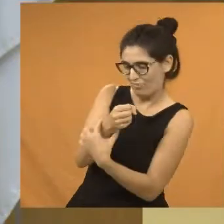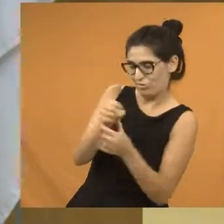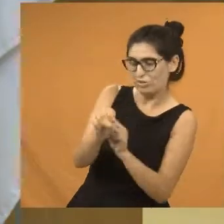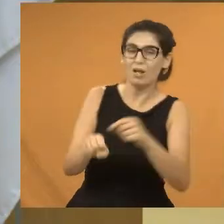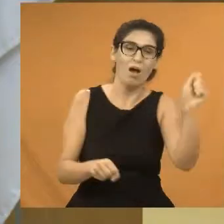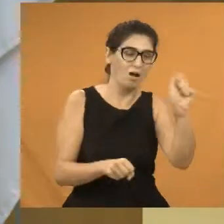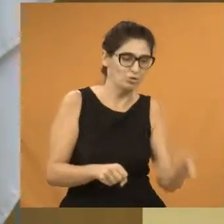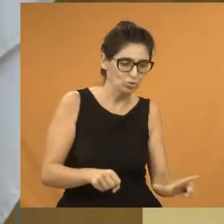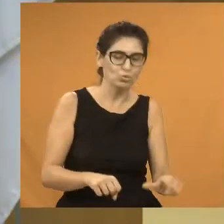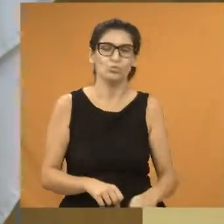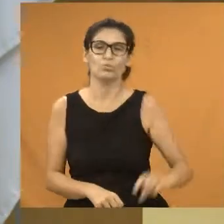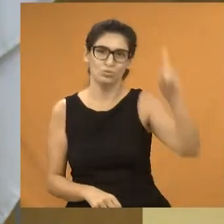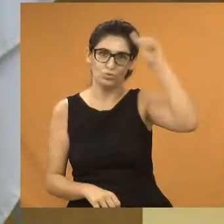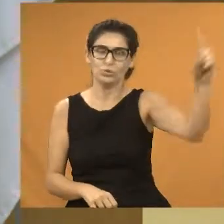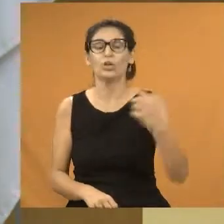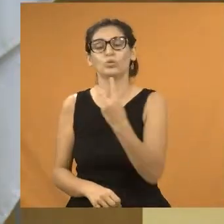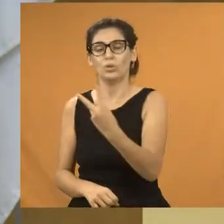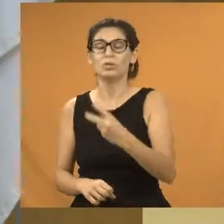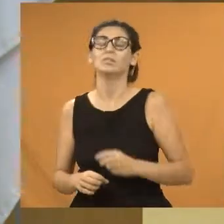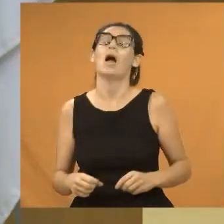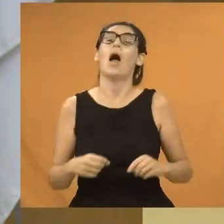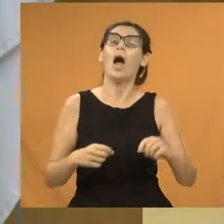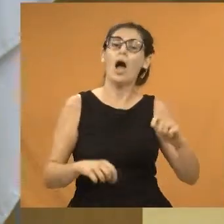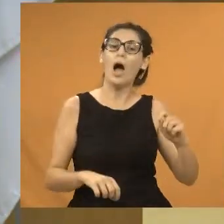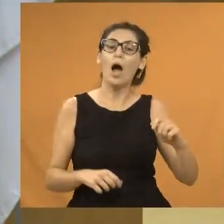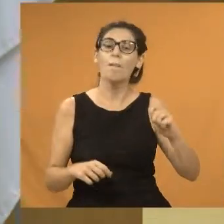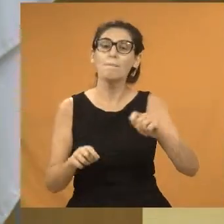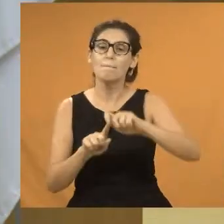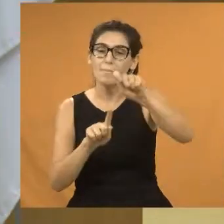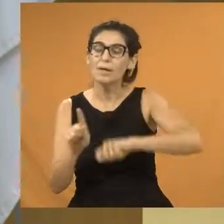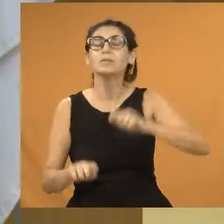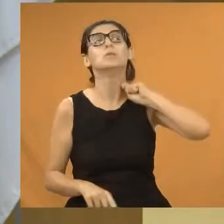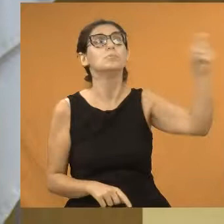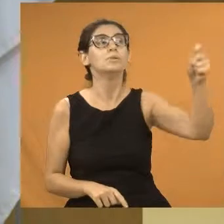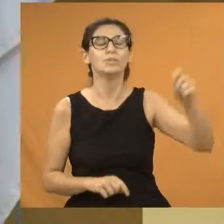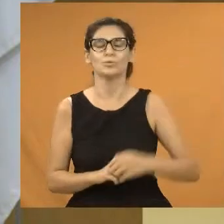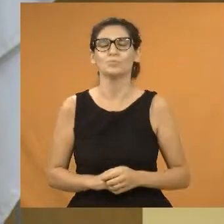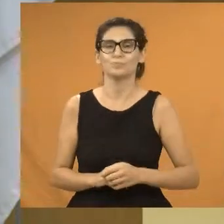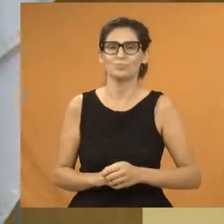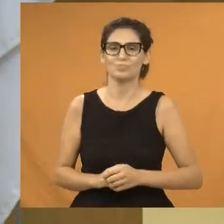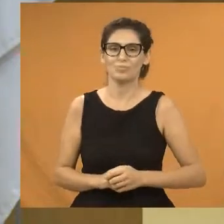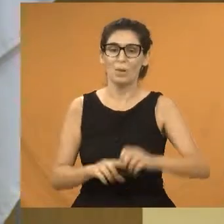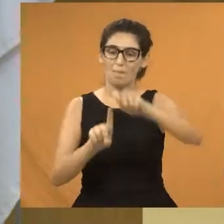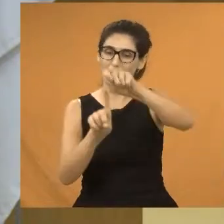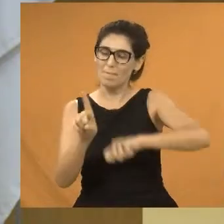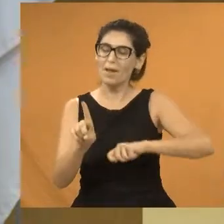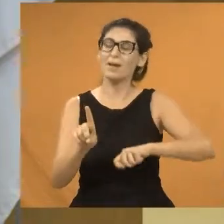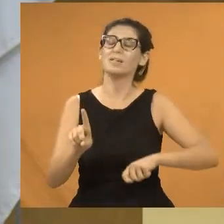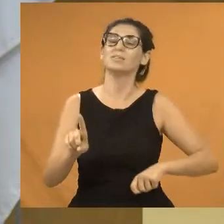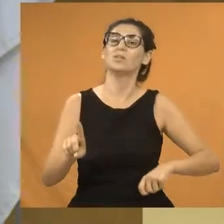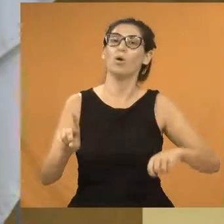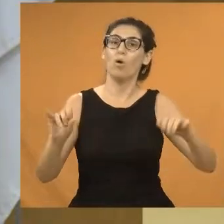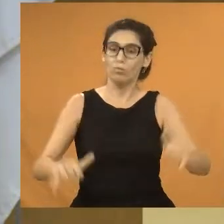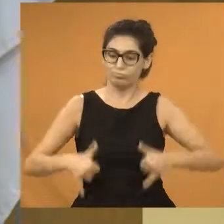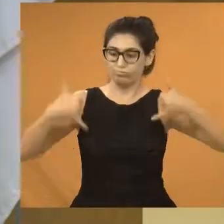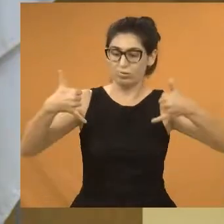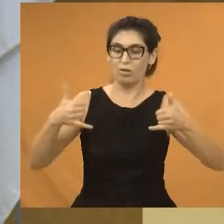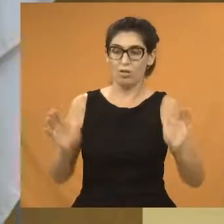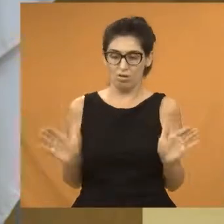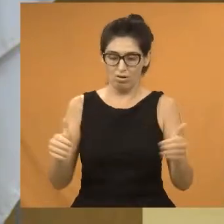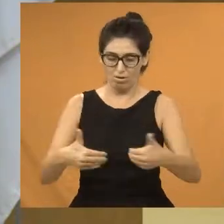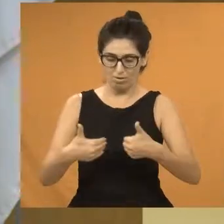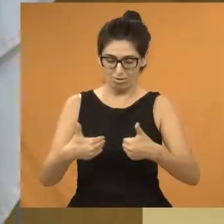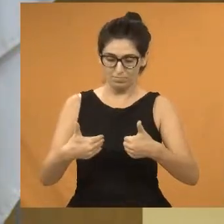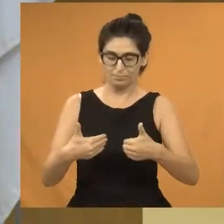o mês de conscientização sobre o transtorno do espectro autista. A gente fez um projeto aí esse ano para a